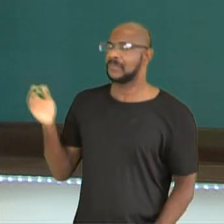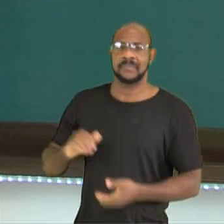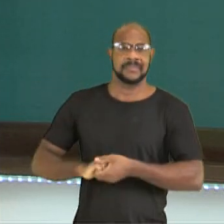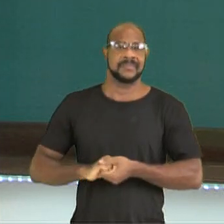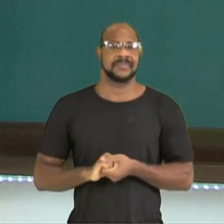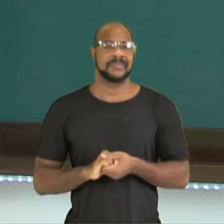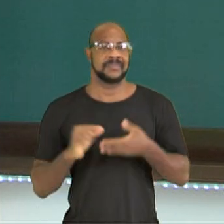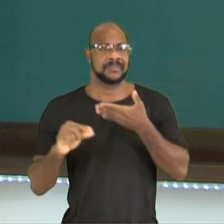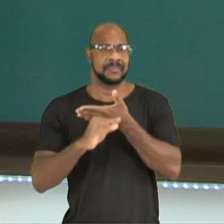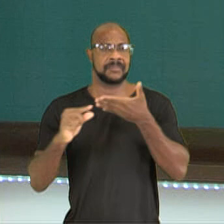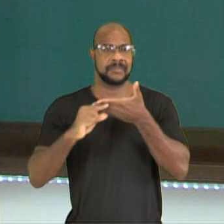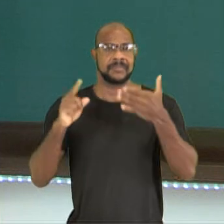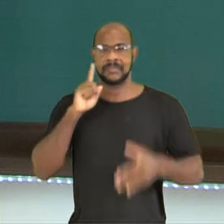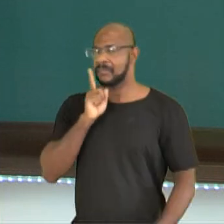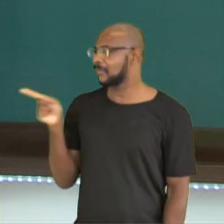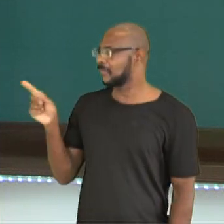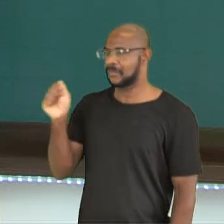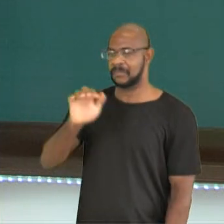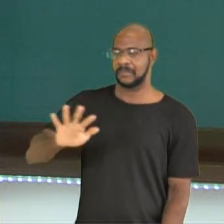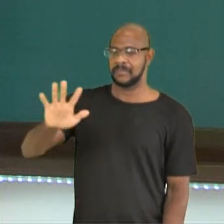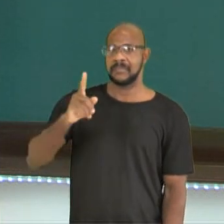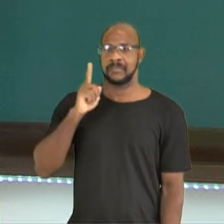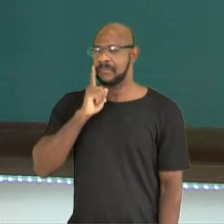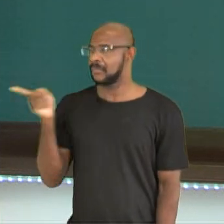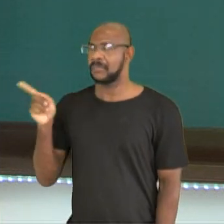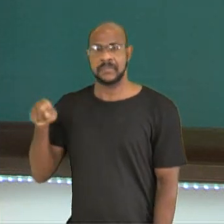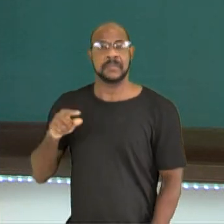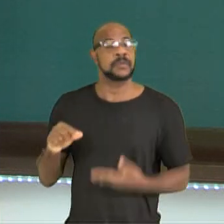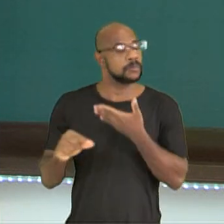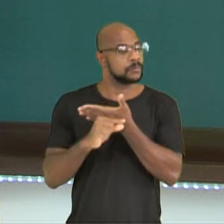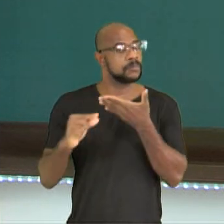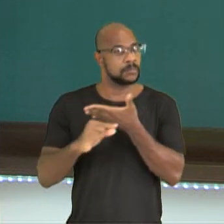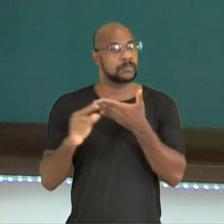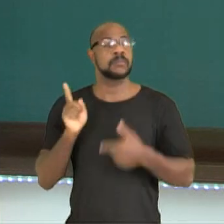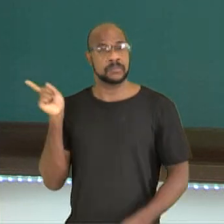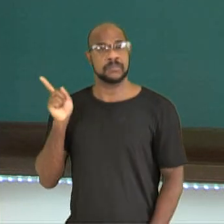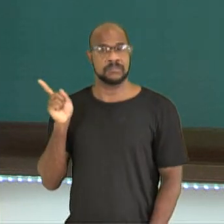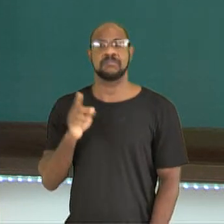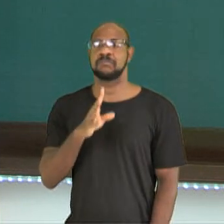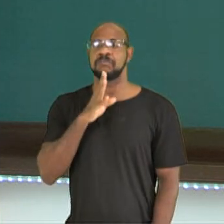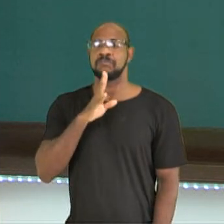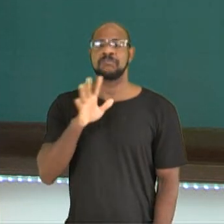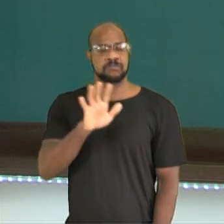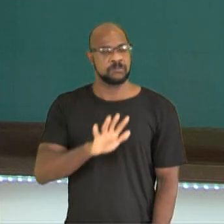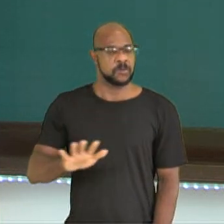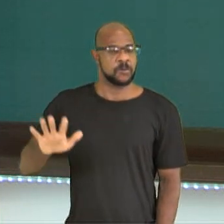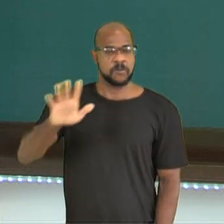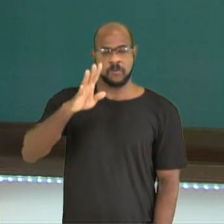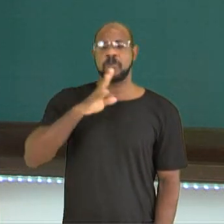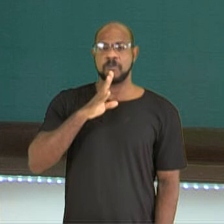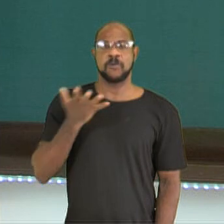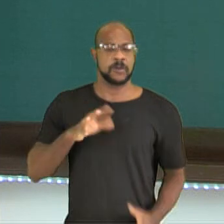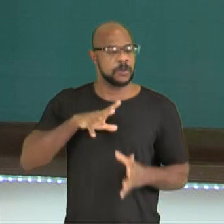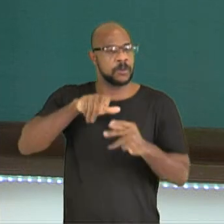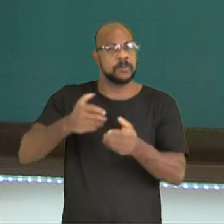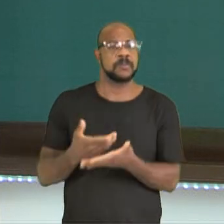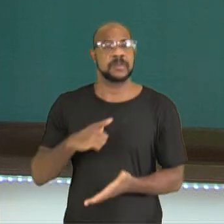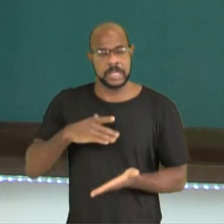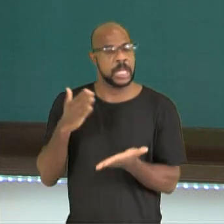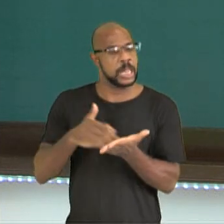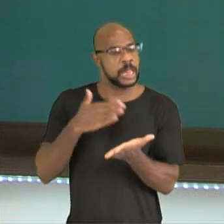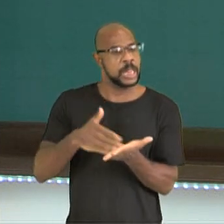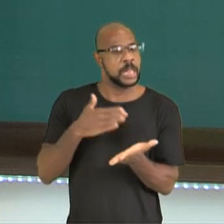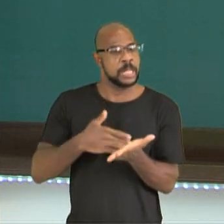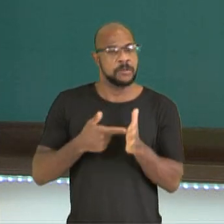aqui a fotografia dele. Ele é um autor bastante conceituado, ele escreve contos, romances, tem livros